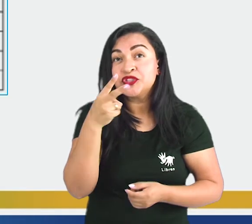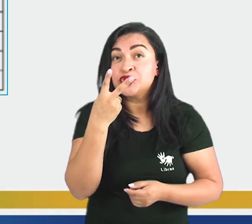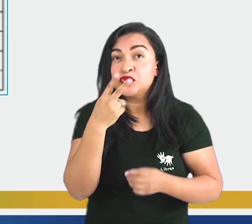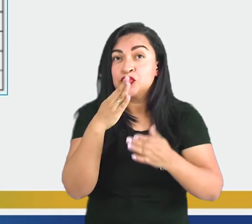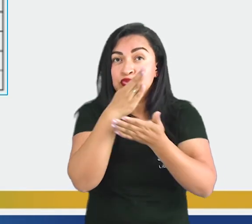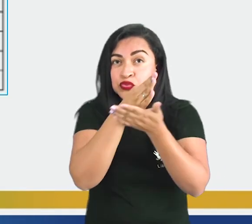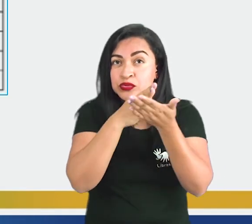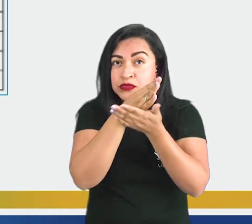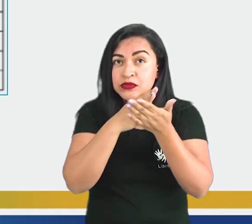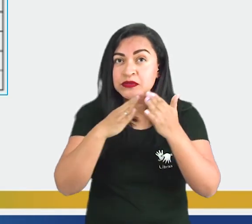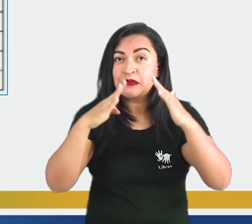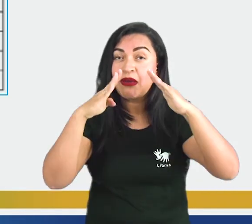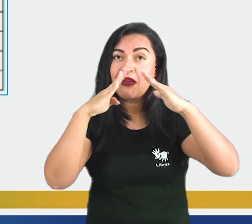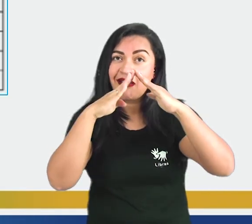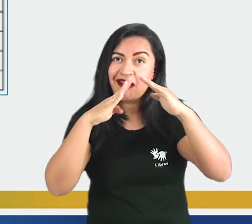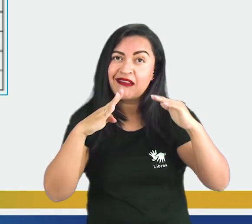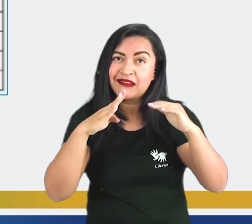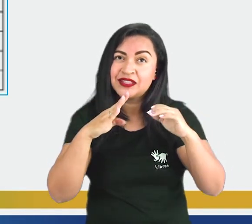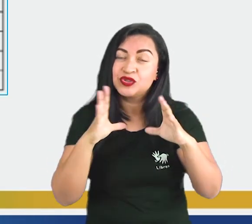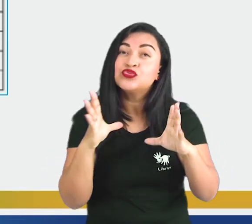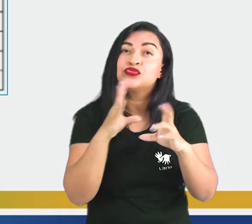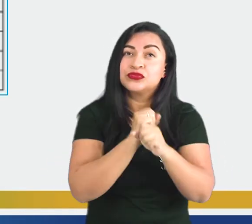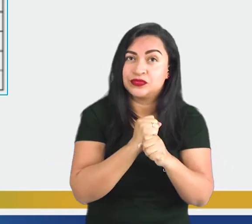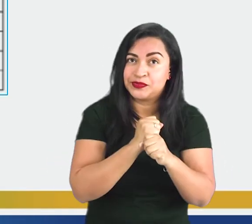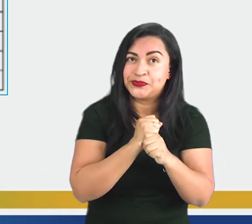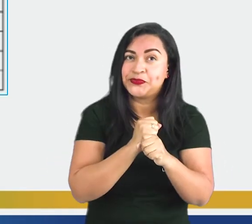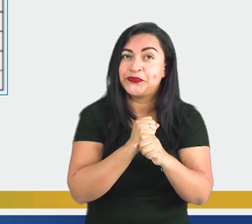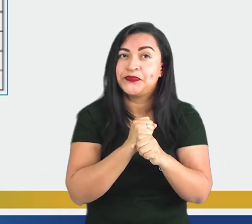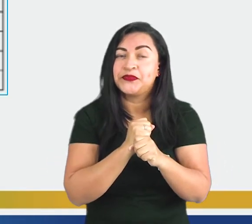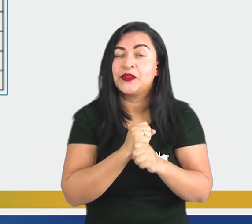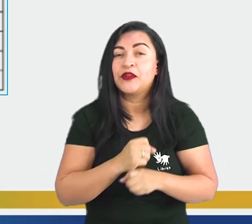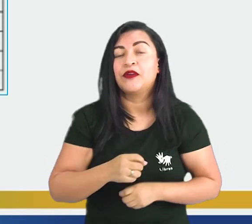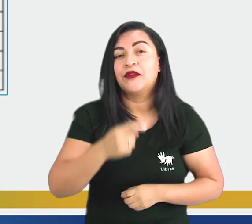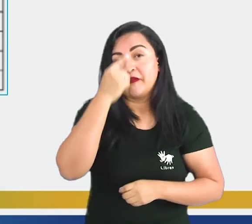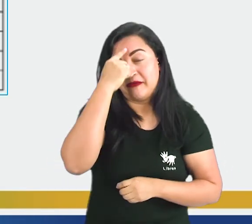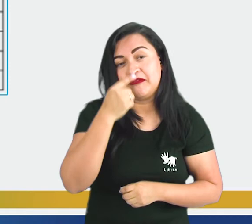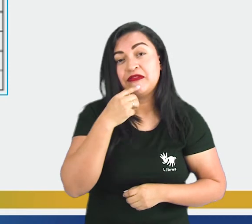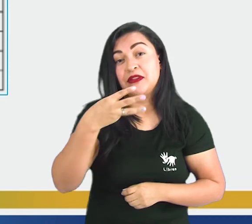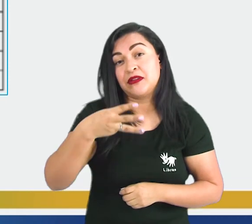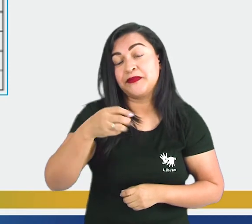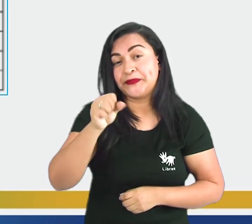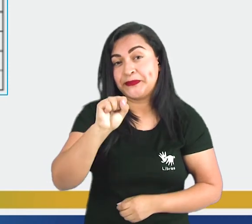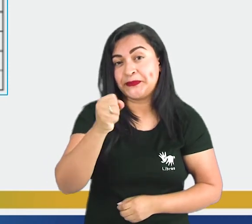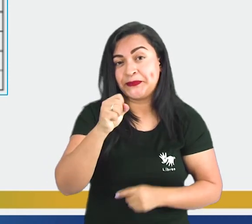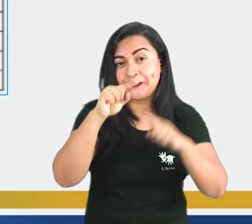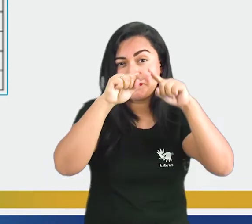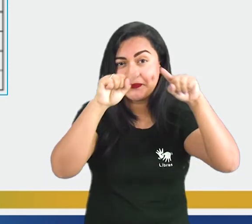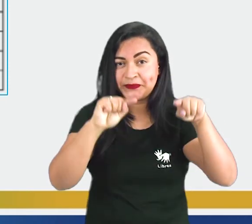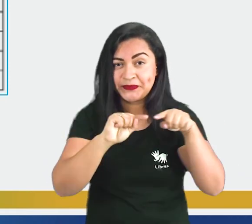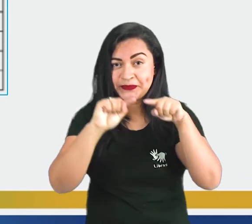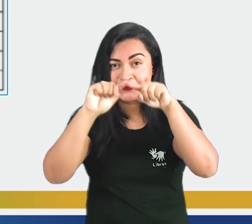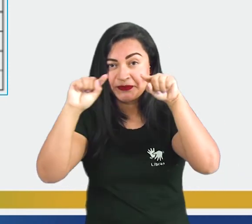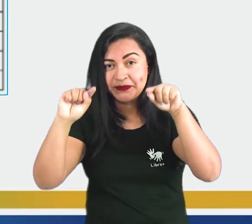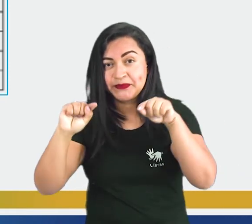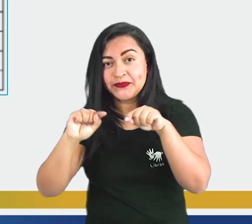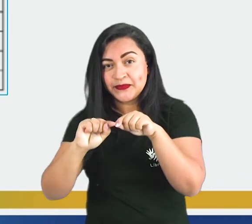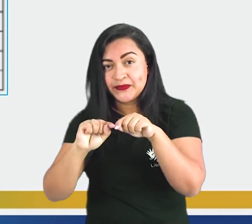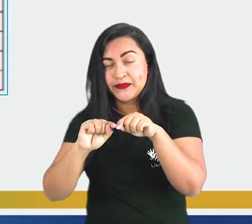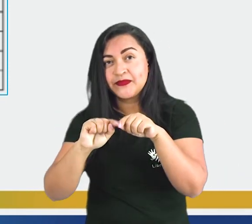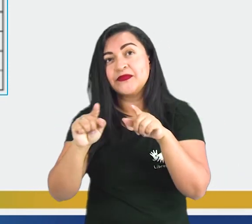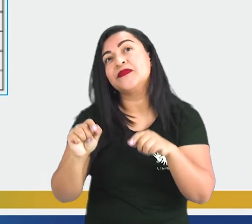formando juntos um inteiro, certo? Então, a figura 3 tem 8 quadradinhos. Vamos lá para a figura de número